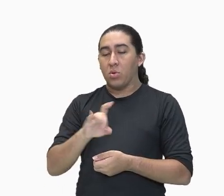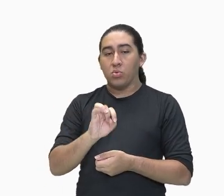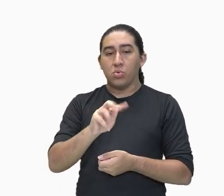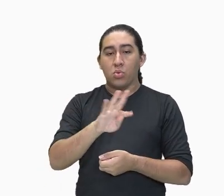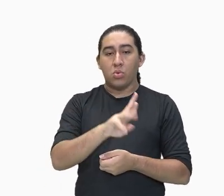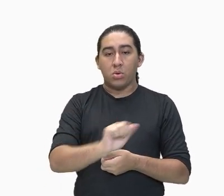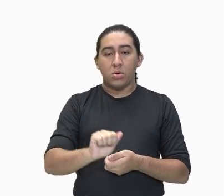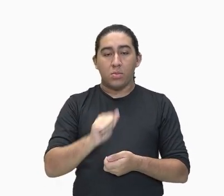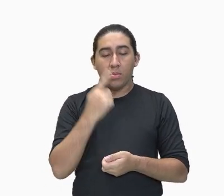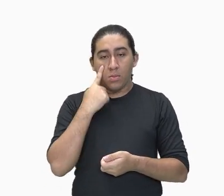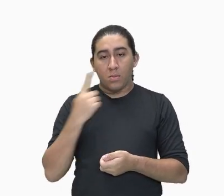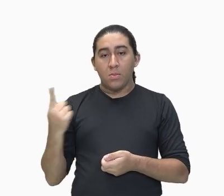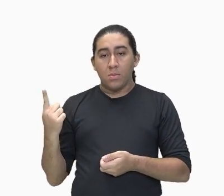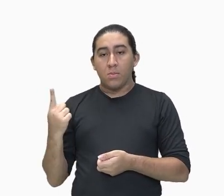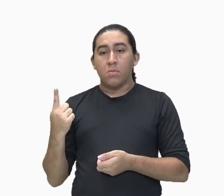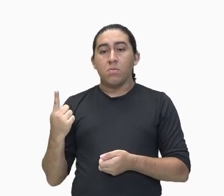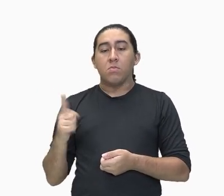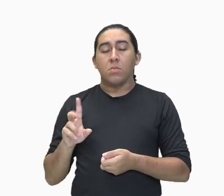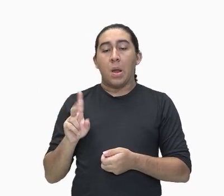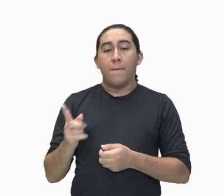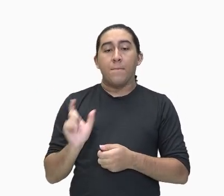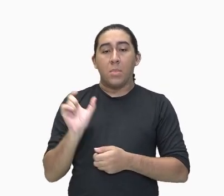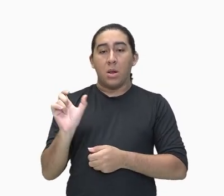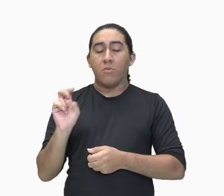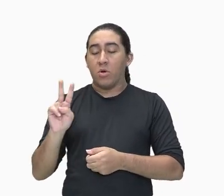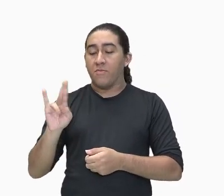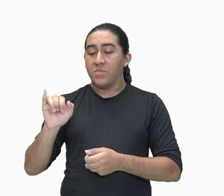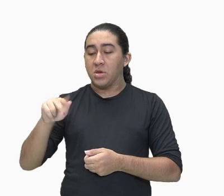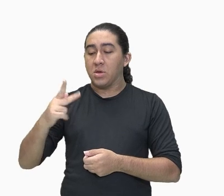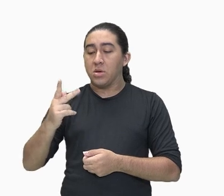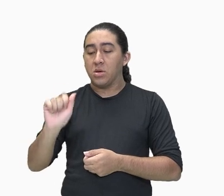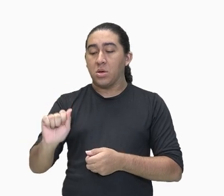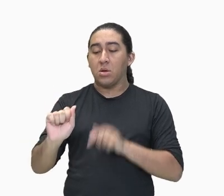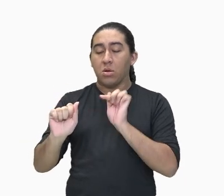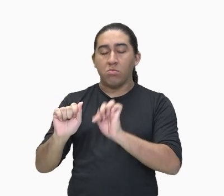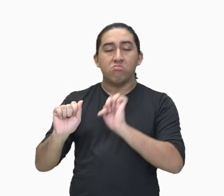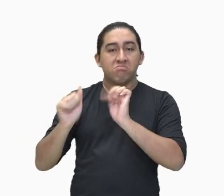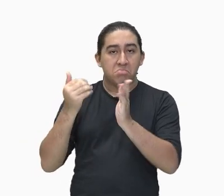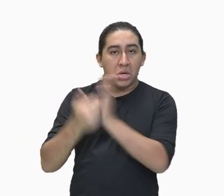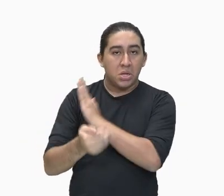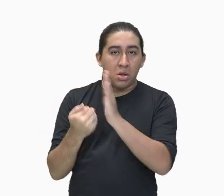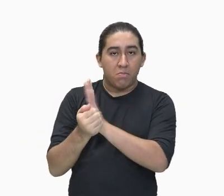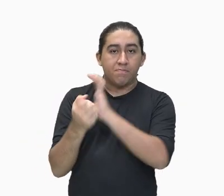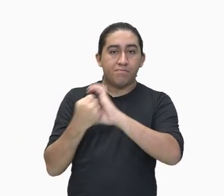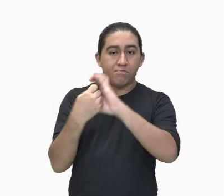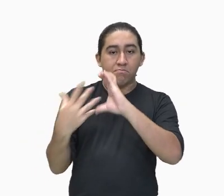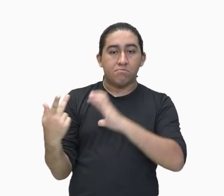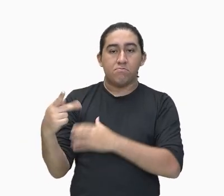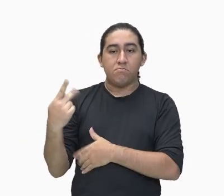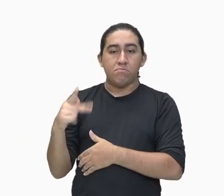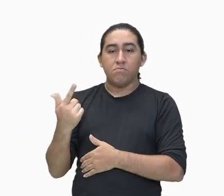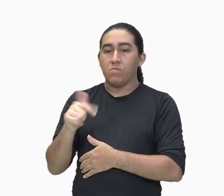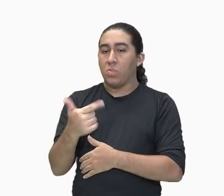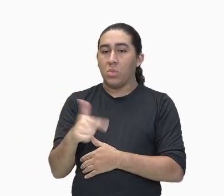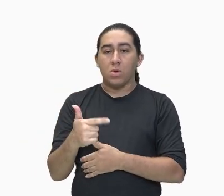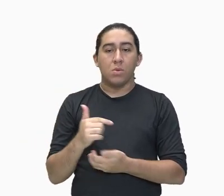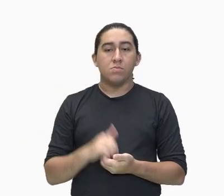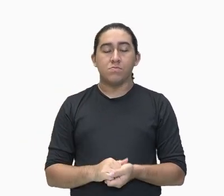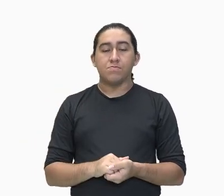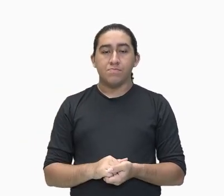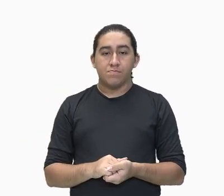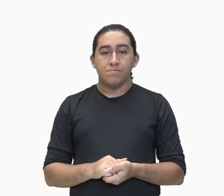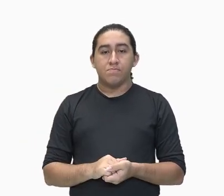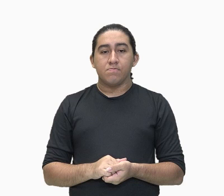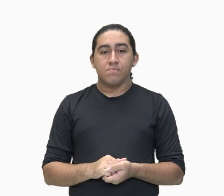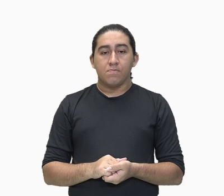ó, veio de vinha. Tem o H, tem o A, que lá em vine não tem. A